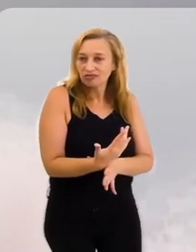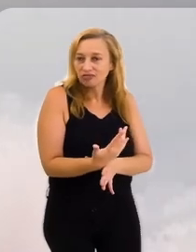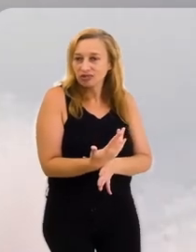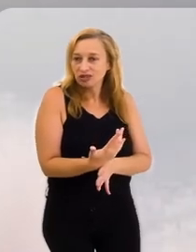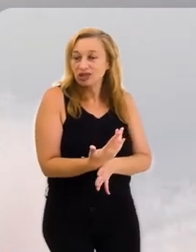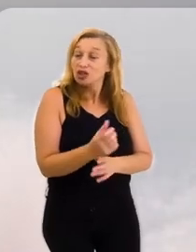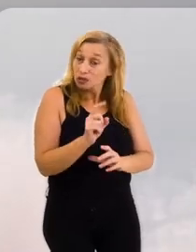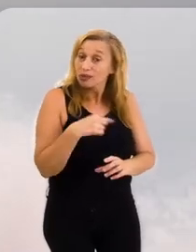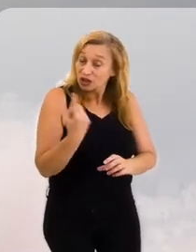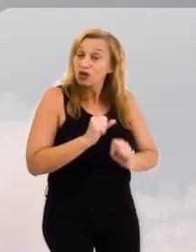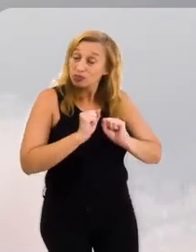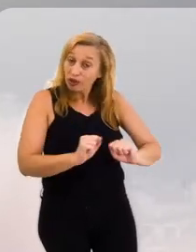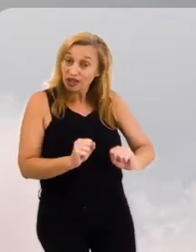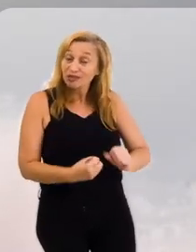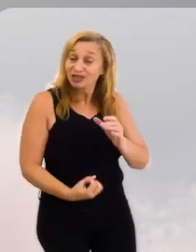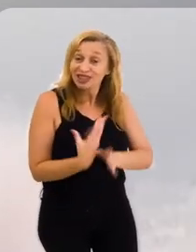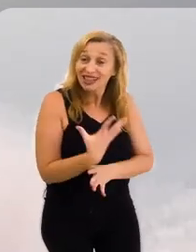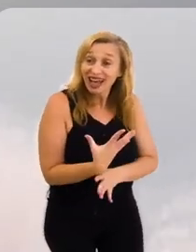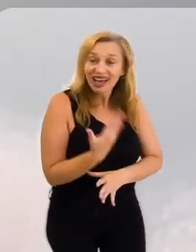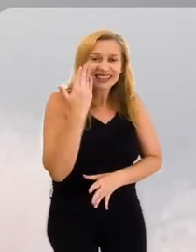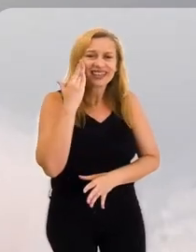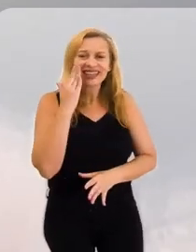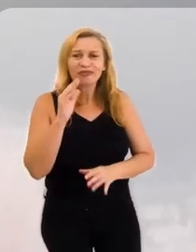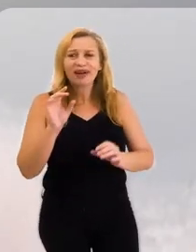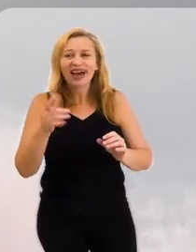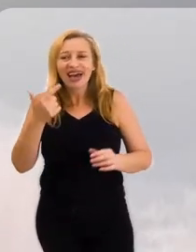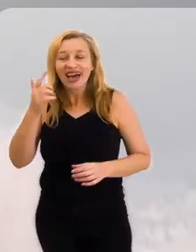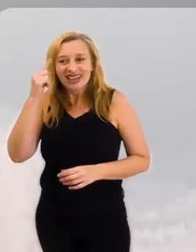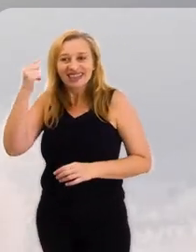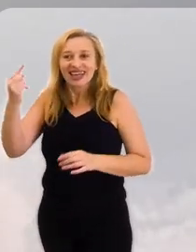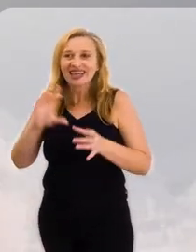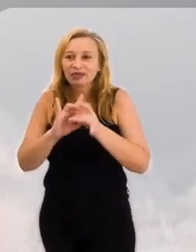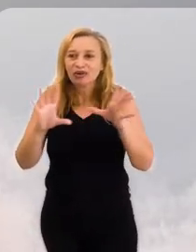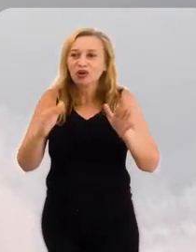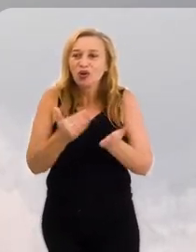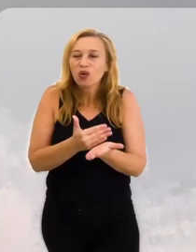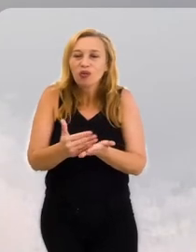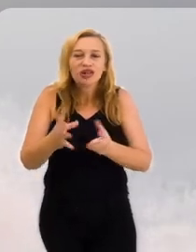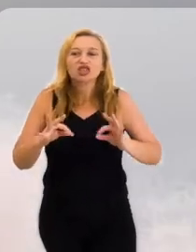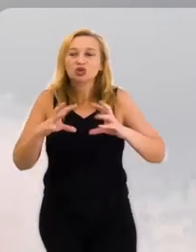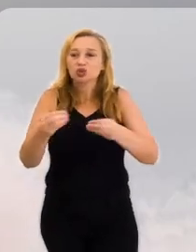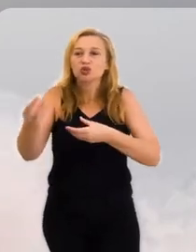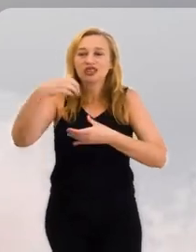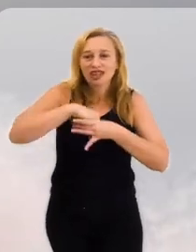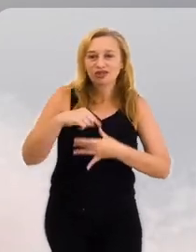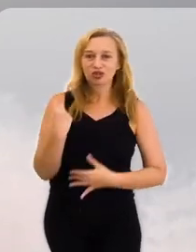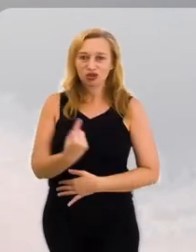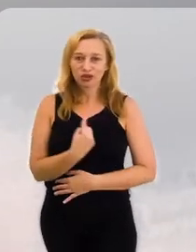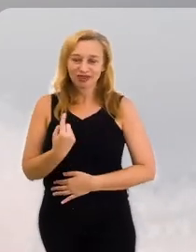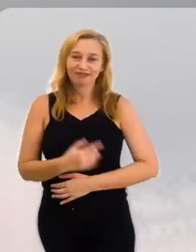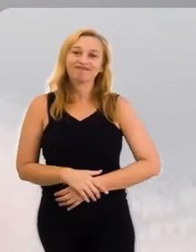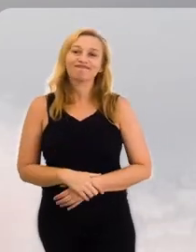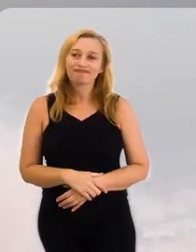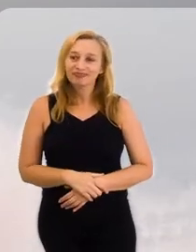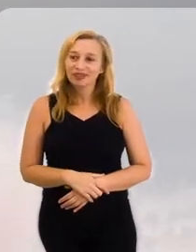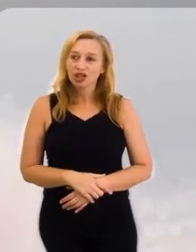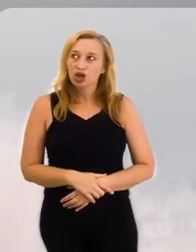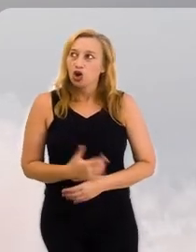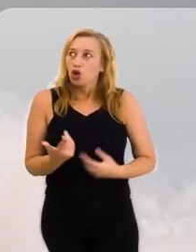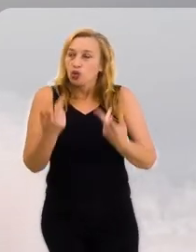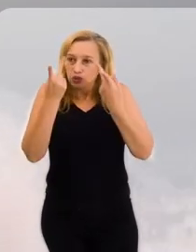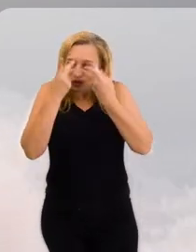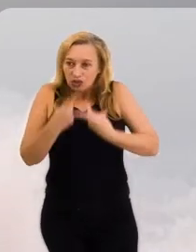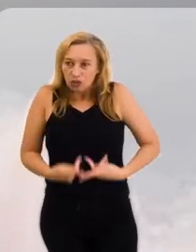tinha ido e nós podemos criar entendemos a ideia da Democracia porque ela começa tudo começa dentro do ser humano